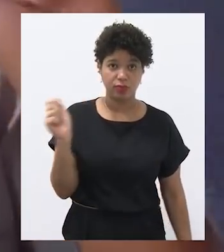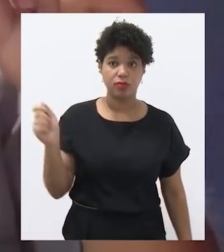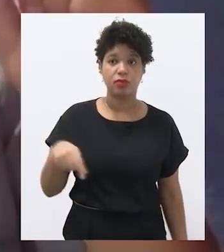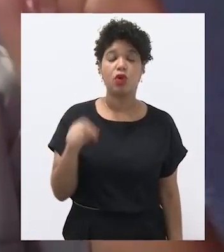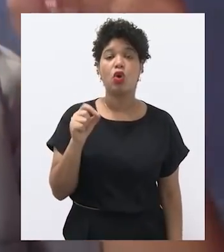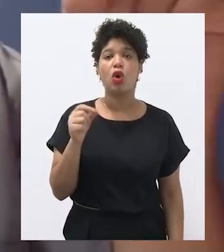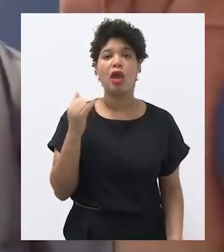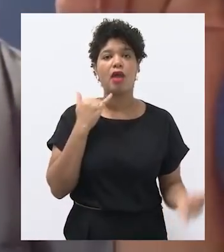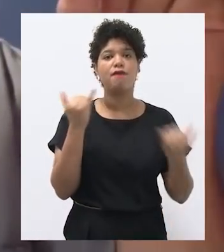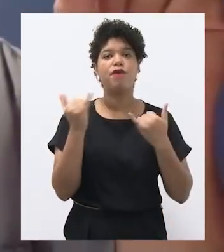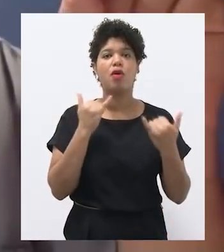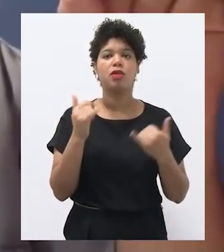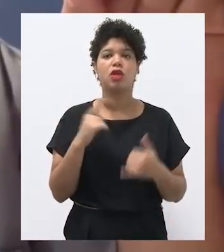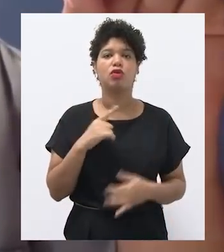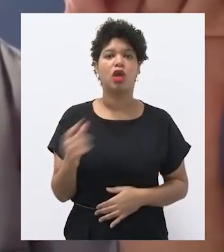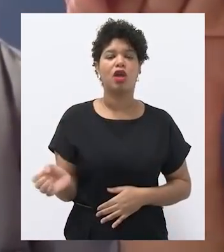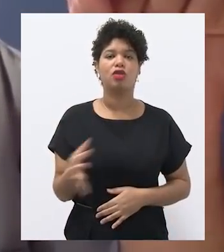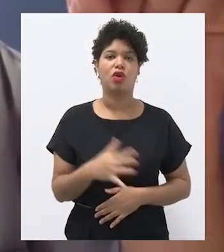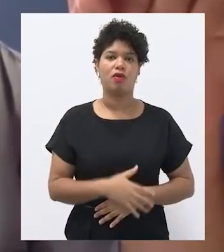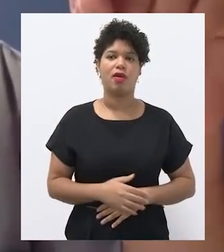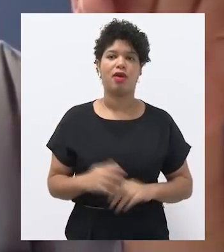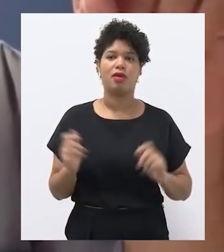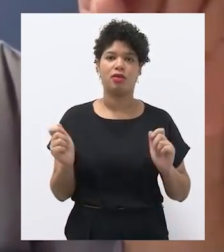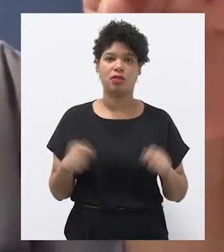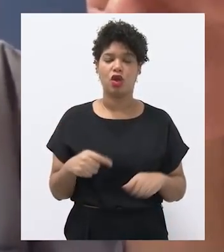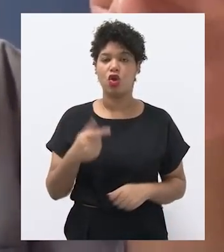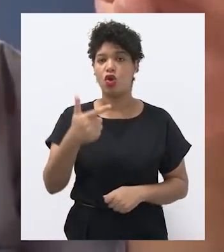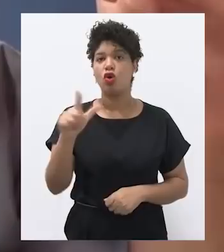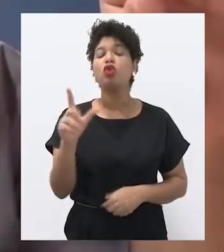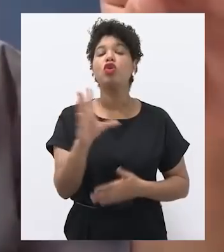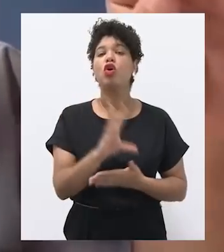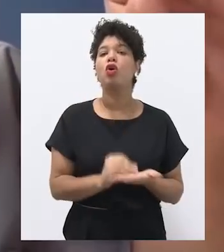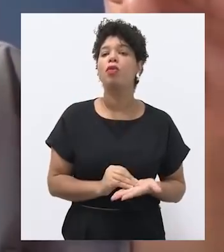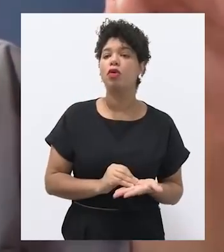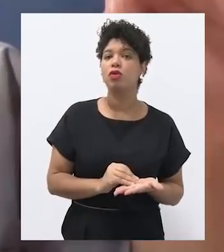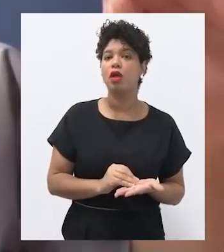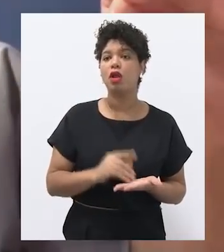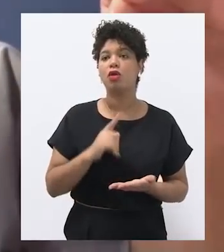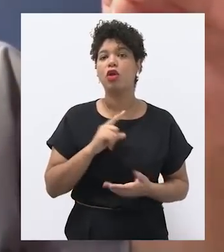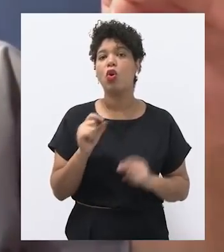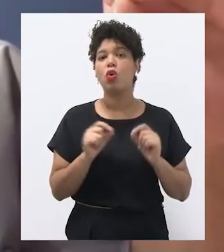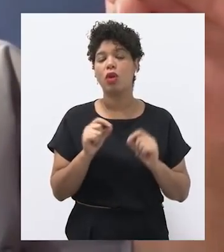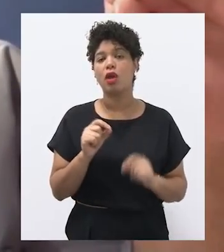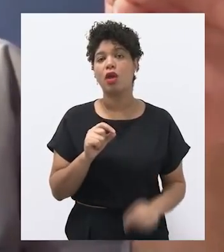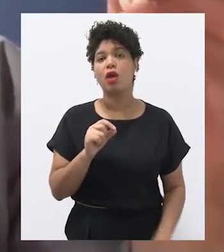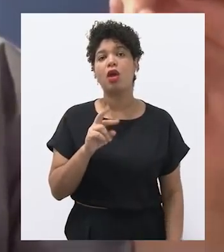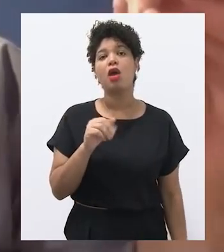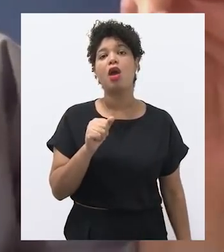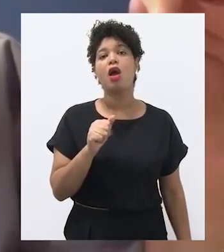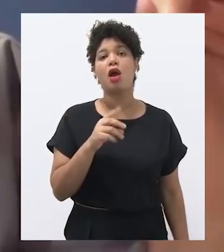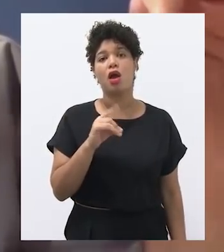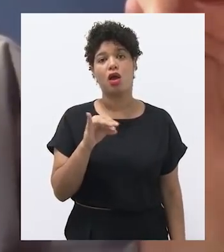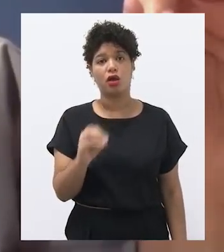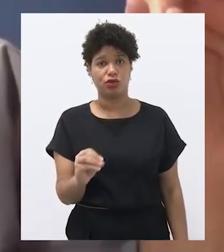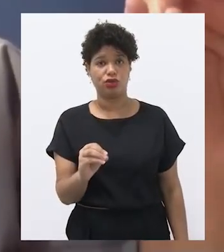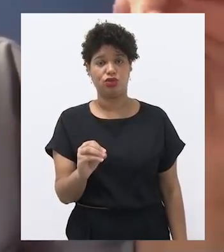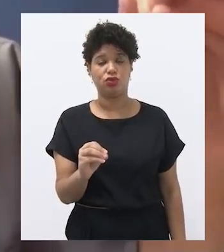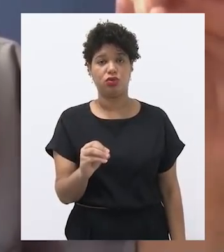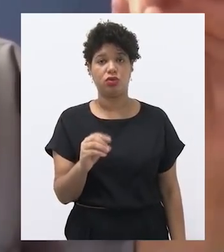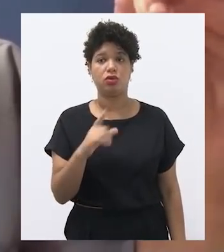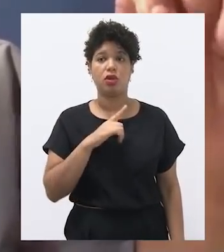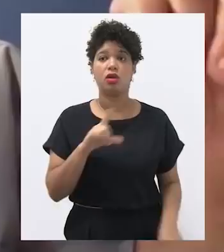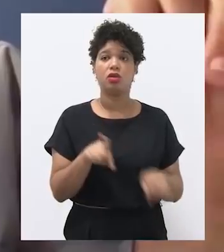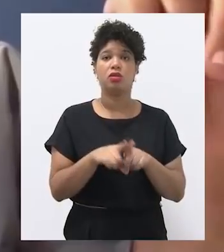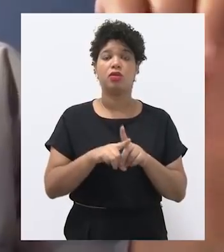tempo real, replicando um outro modelo que já era adotado por uma outra mídia, o rádio. E a televisão também,